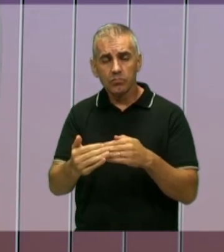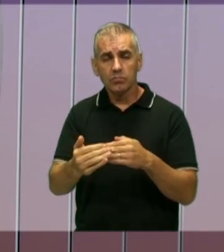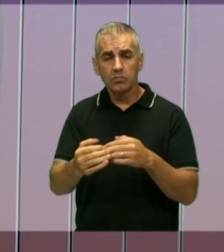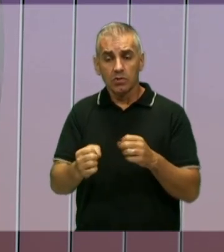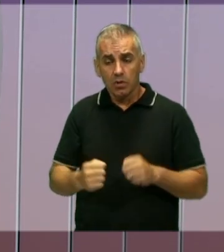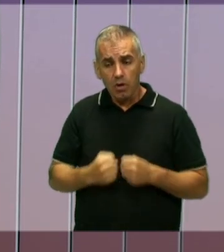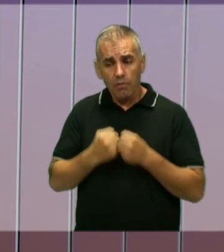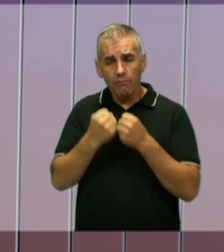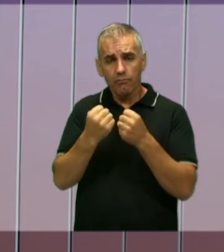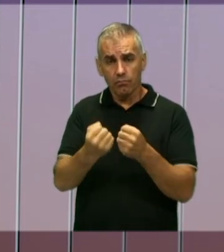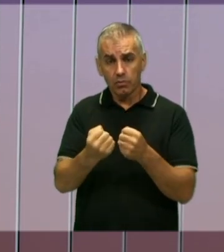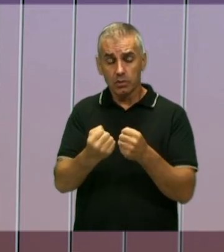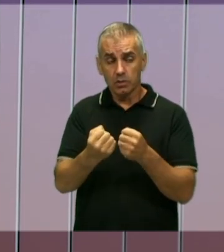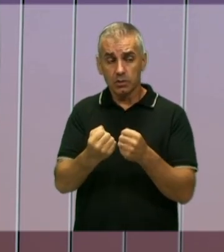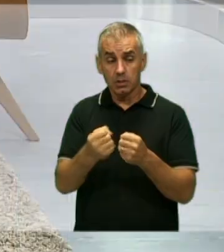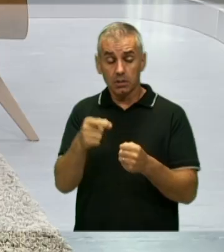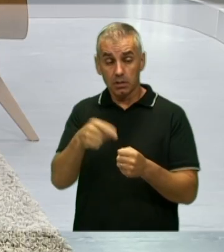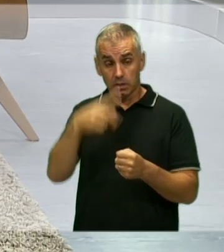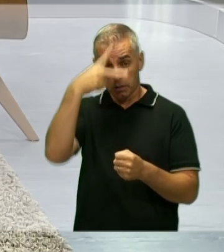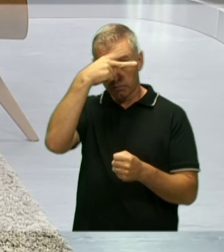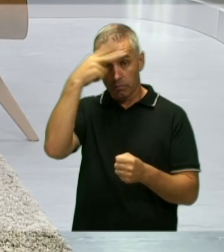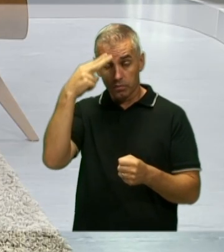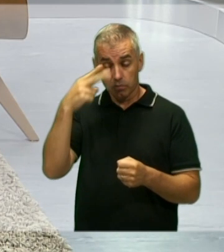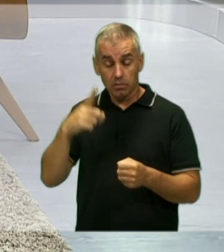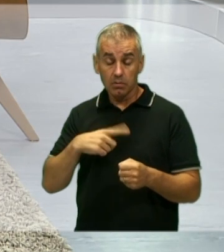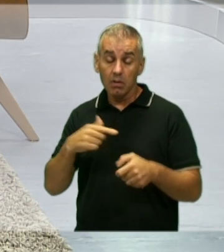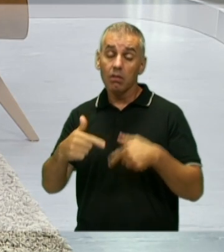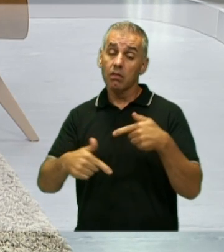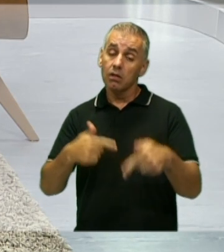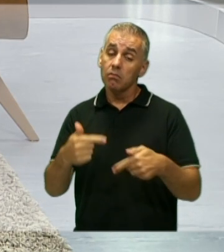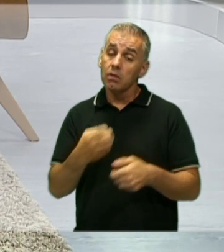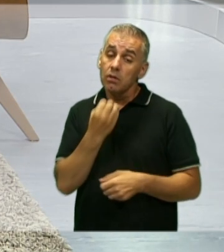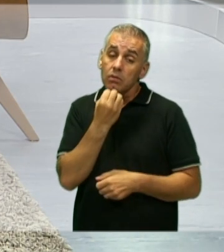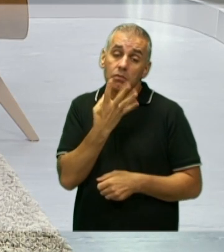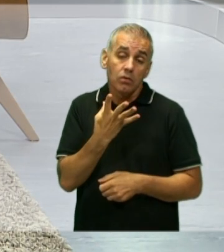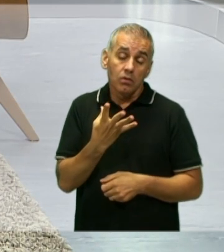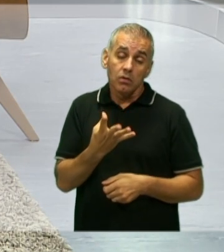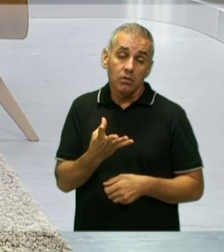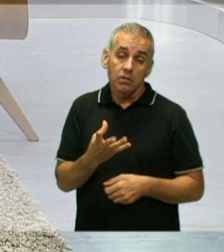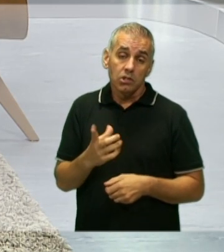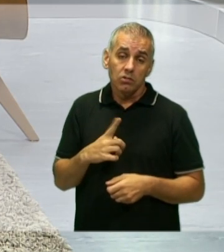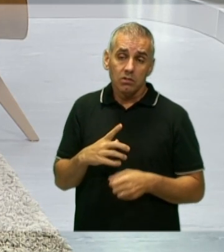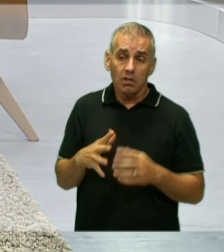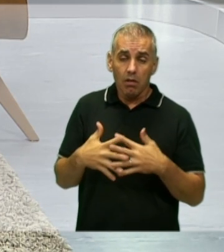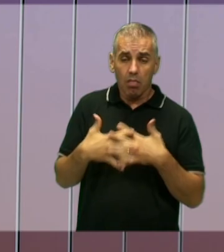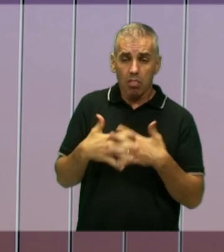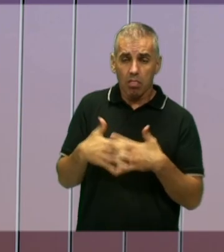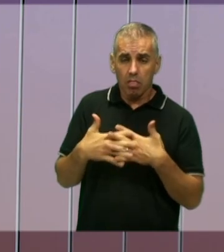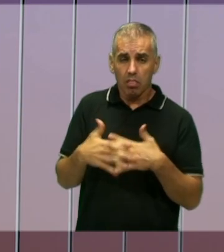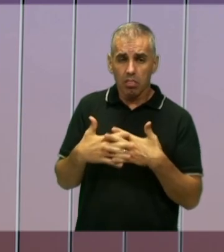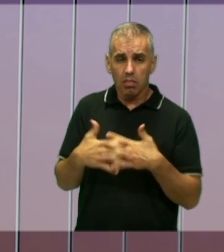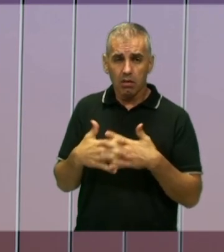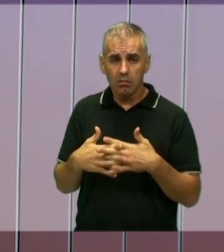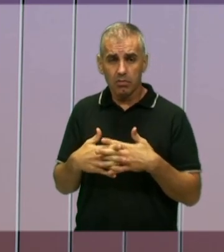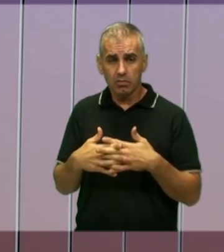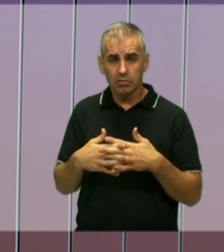cidade, que são os servidores públicos, estiverem atuando. E se nós tivermos um colapso na nossa mão de obra, né, do pessoal, isso já acontece, do